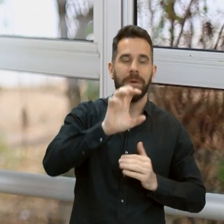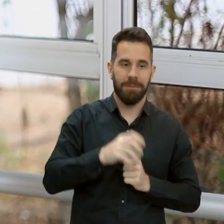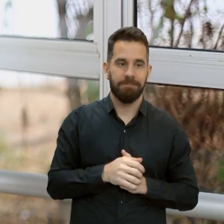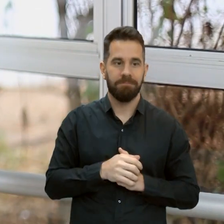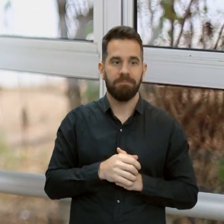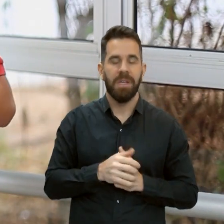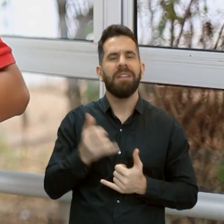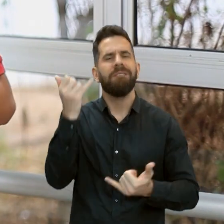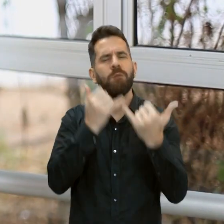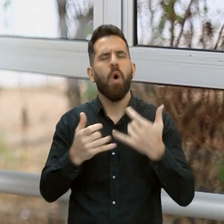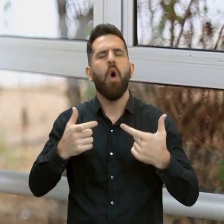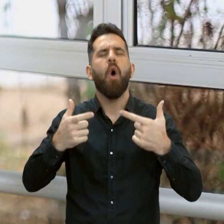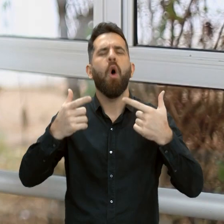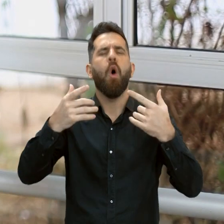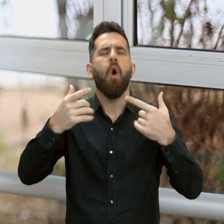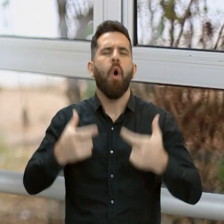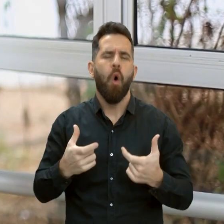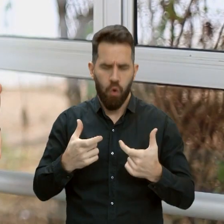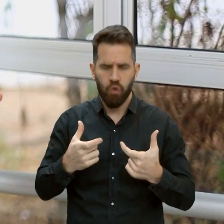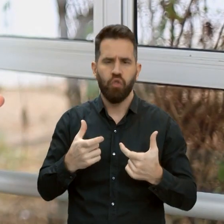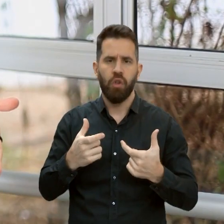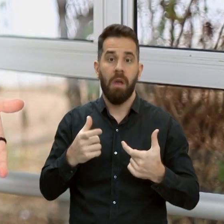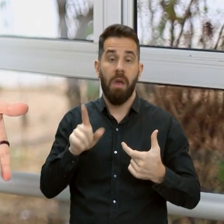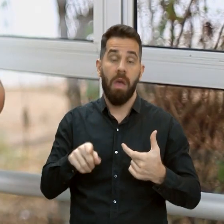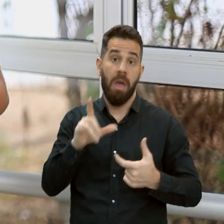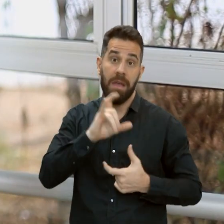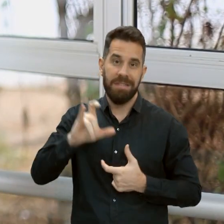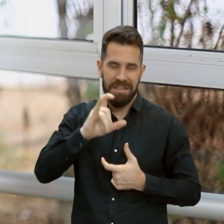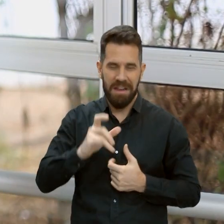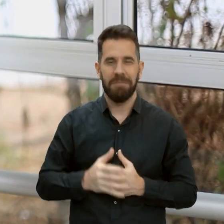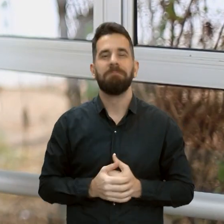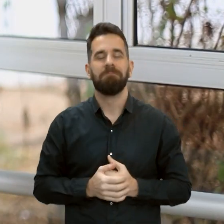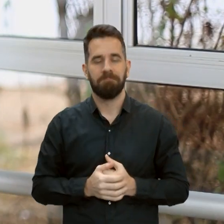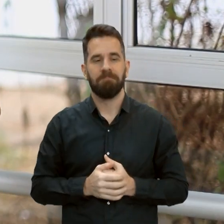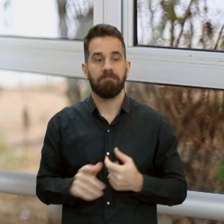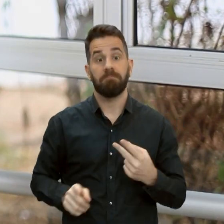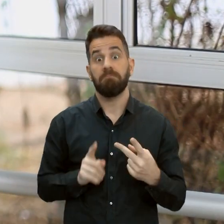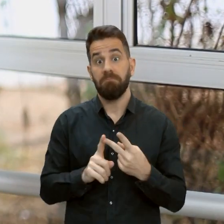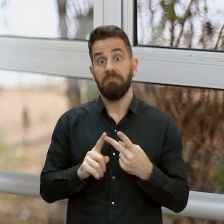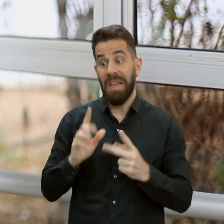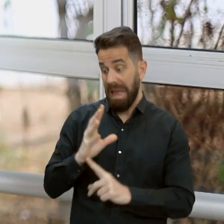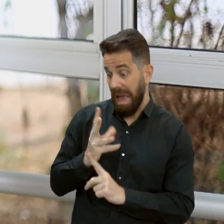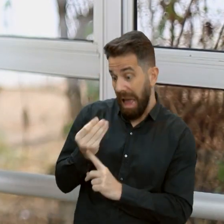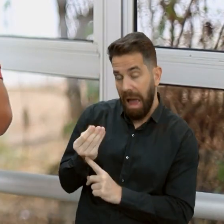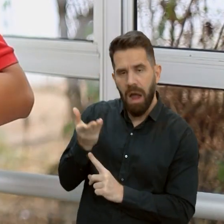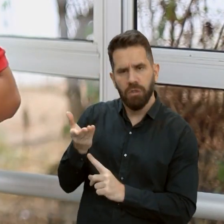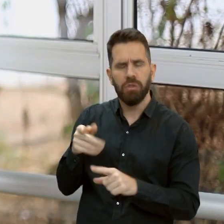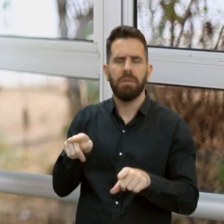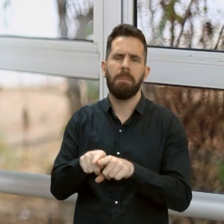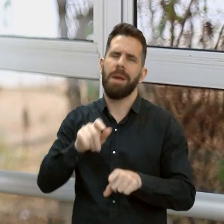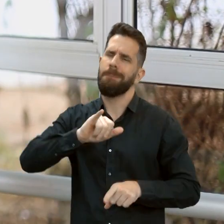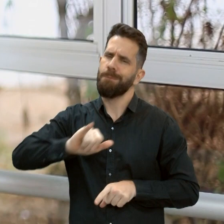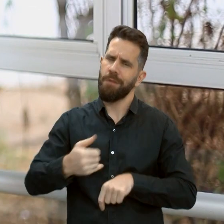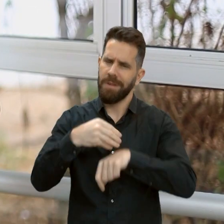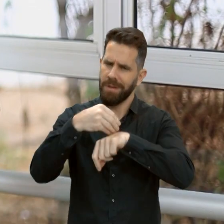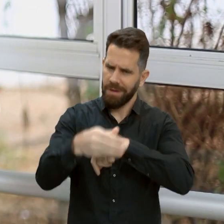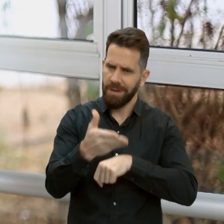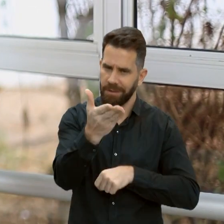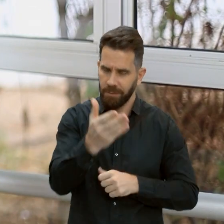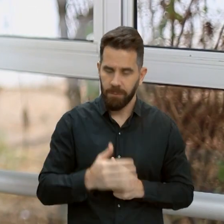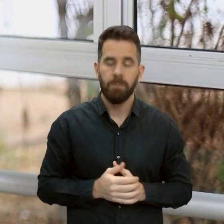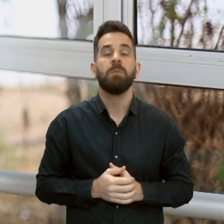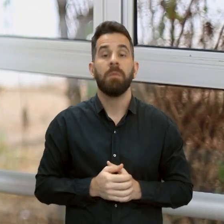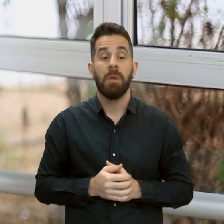@Centro Cultural UFG. E já que estamos falando de arte, vou deixar mais uma sugestão para vocês.